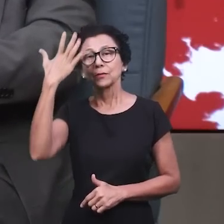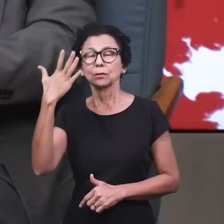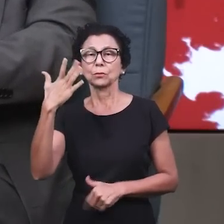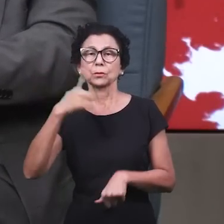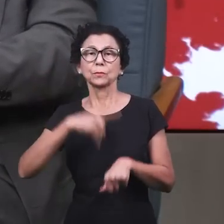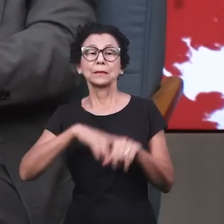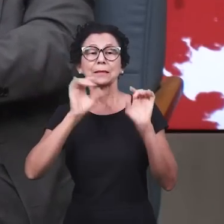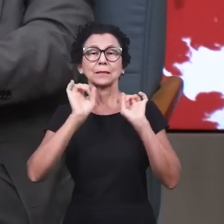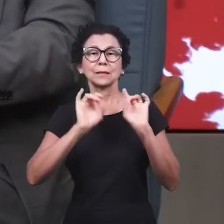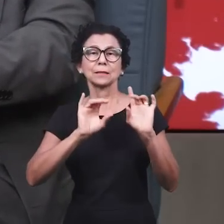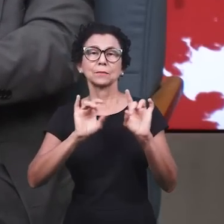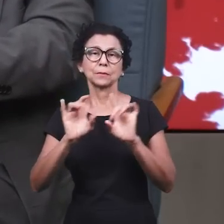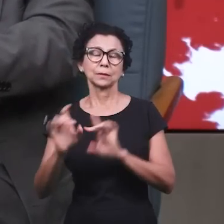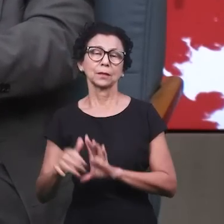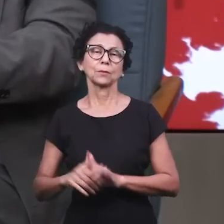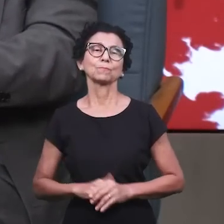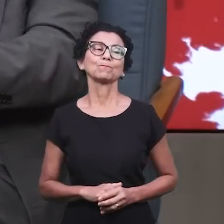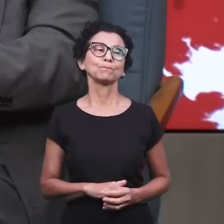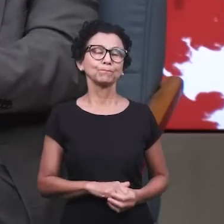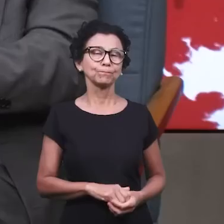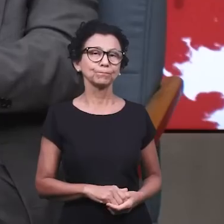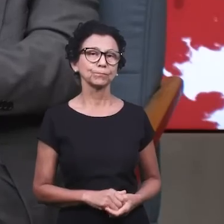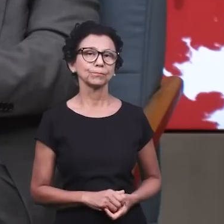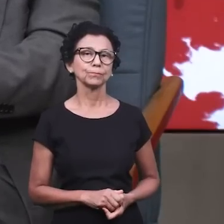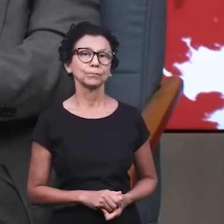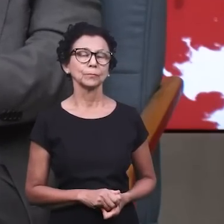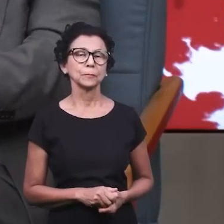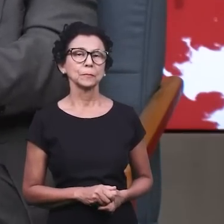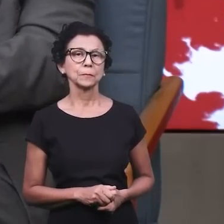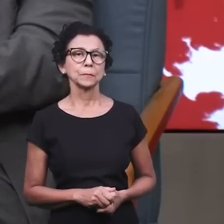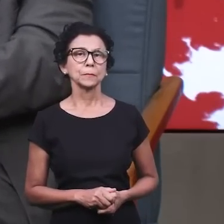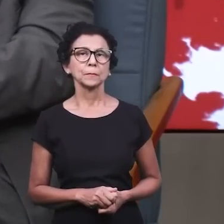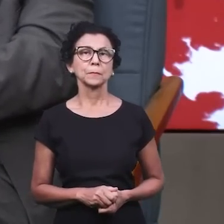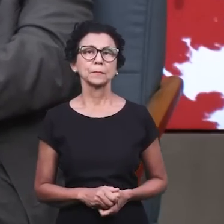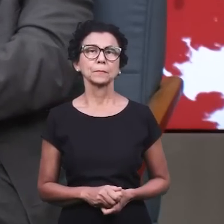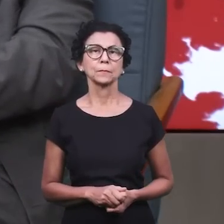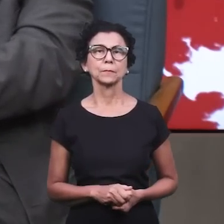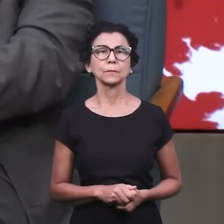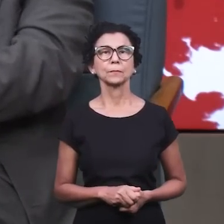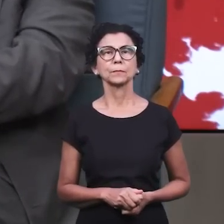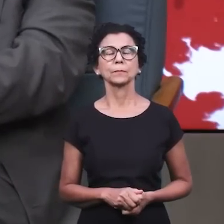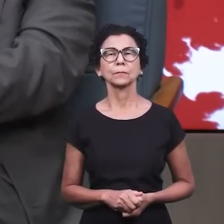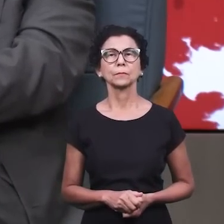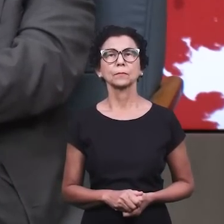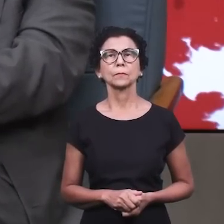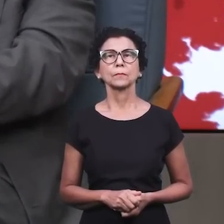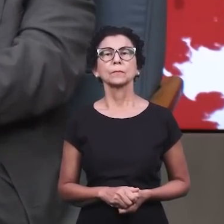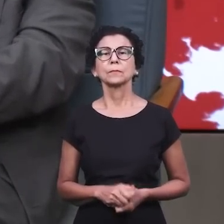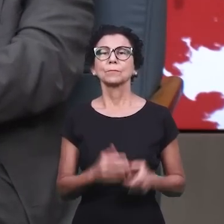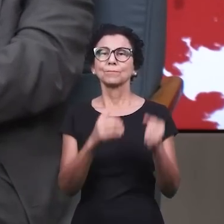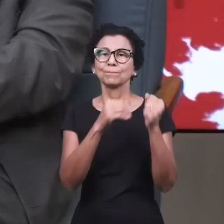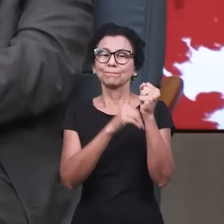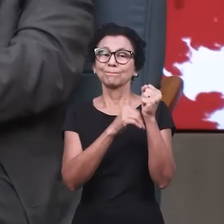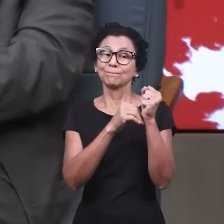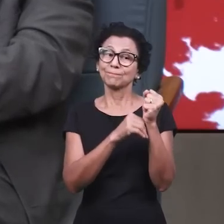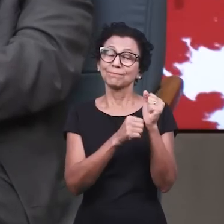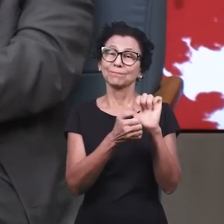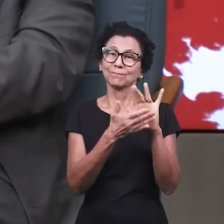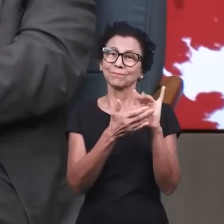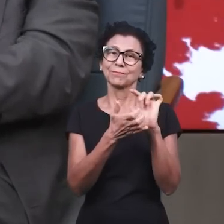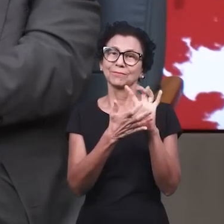momento especial da igreja. Então o louvor é um